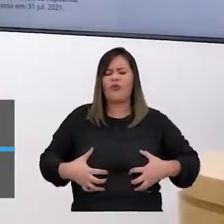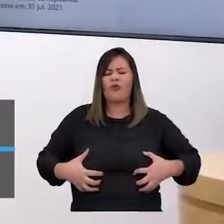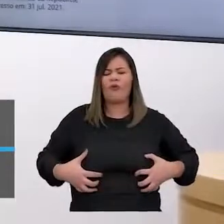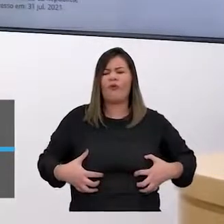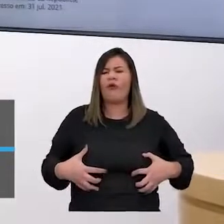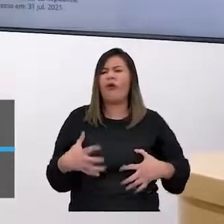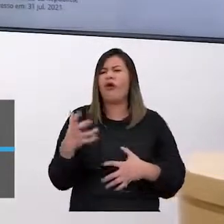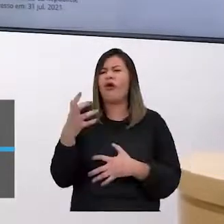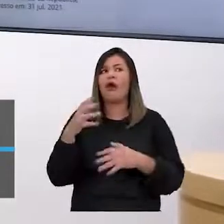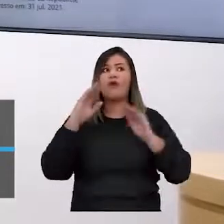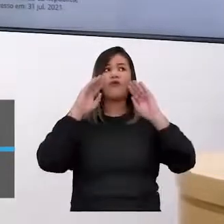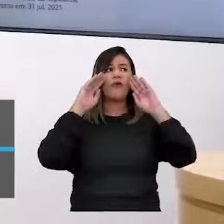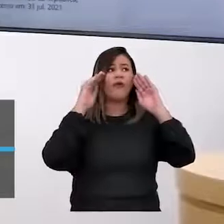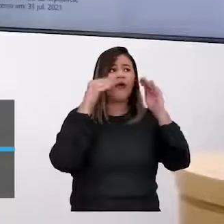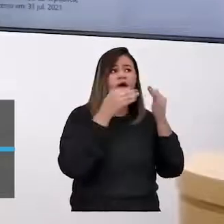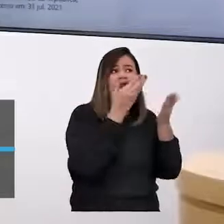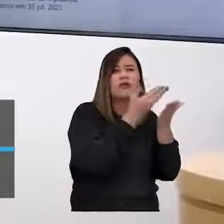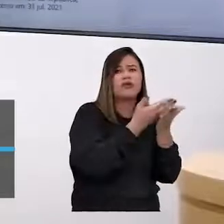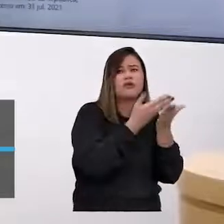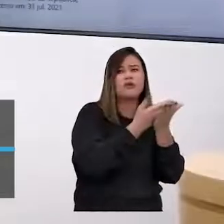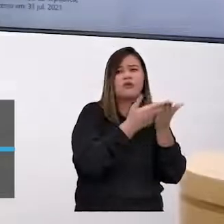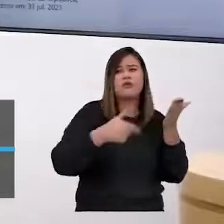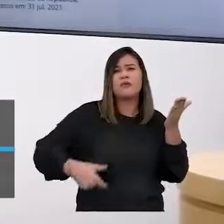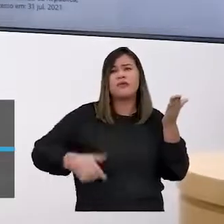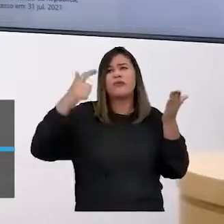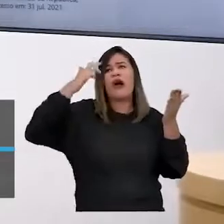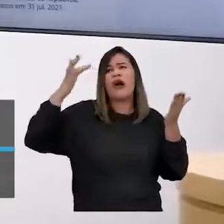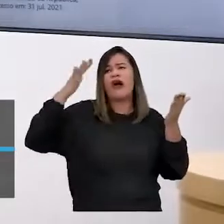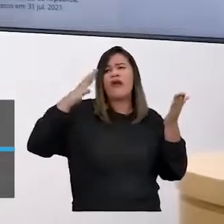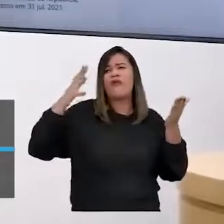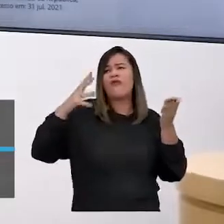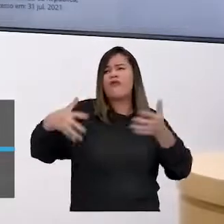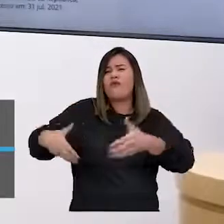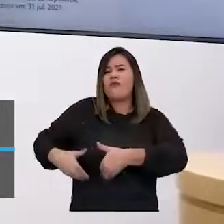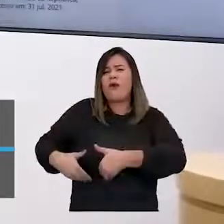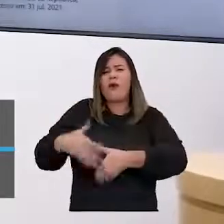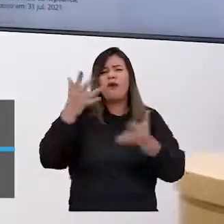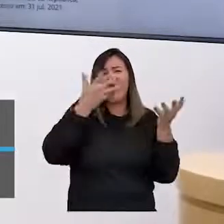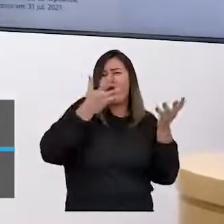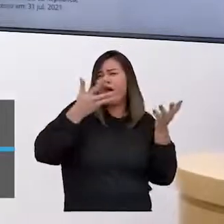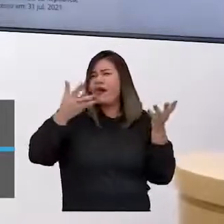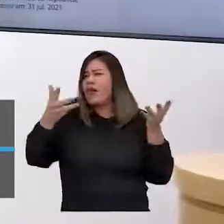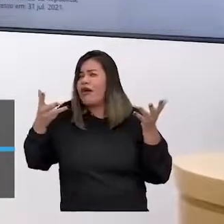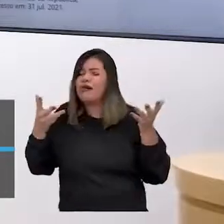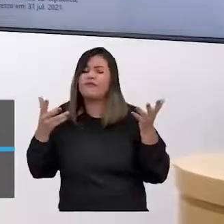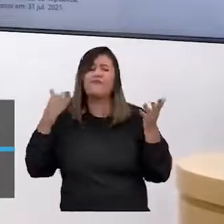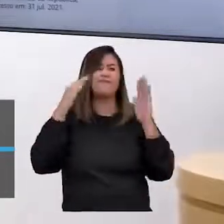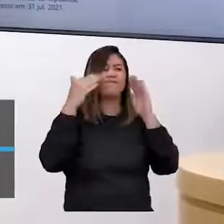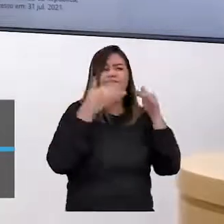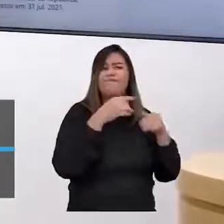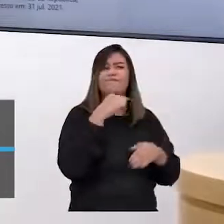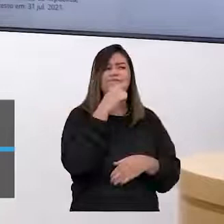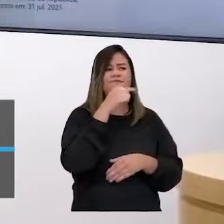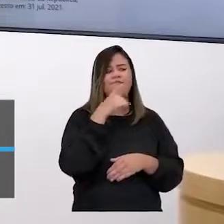Você consegue se concentrar nos seus estudos quando você está com fome? Ou então, eu preciso